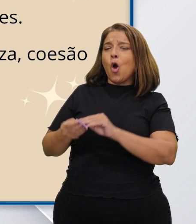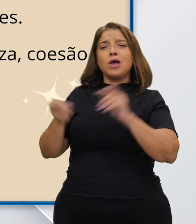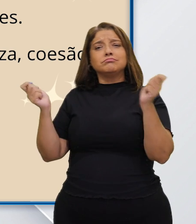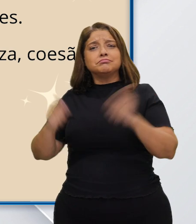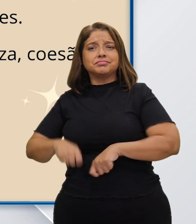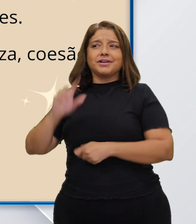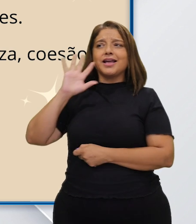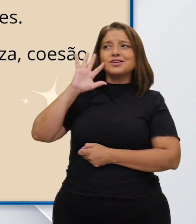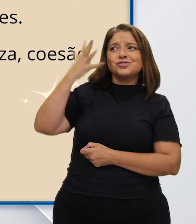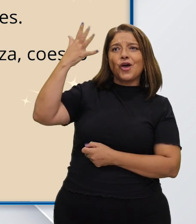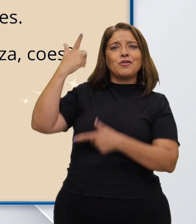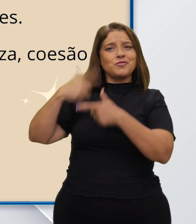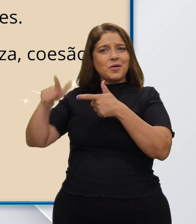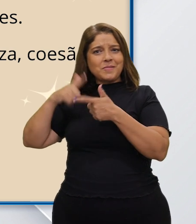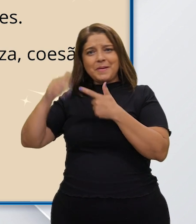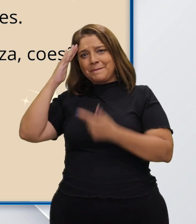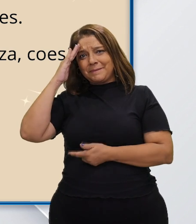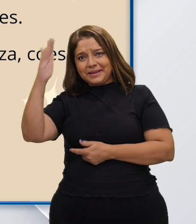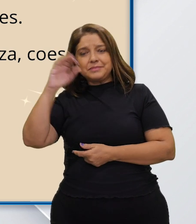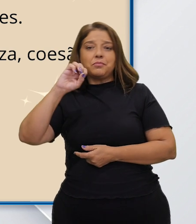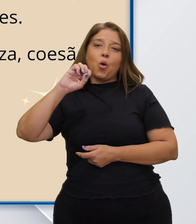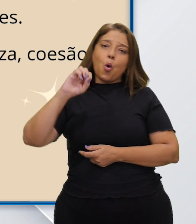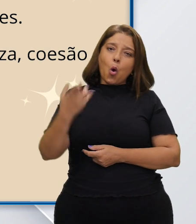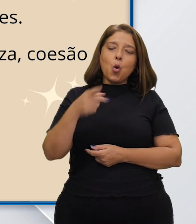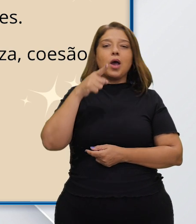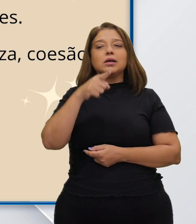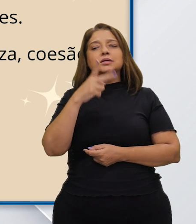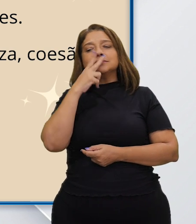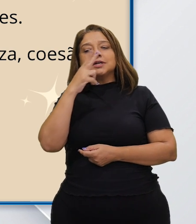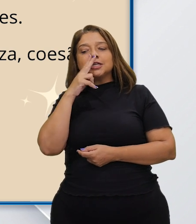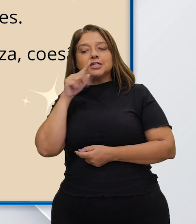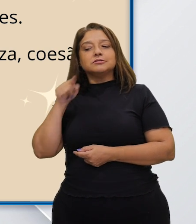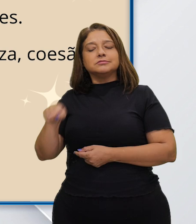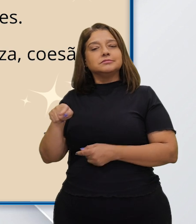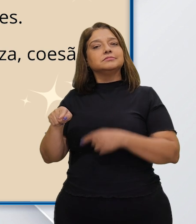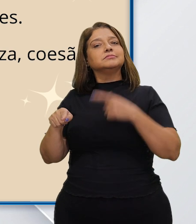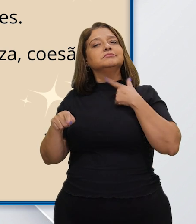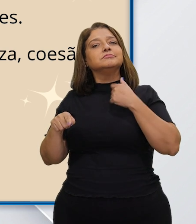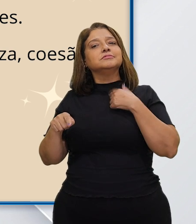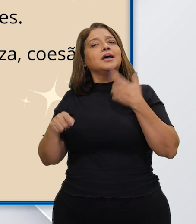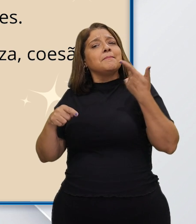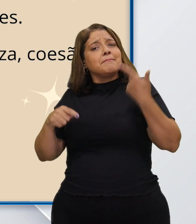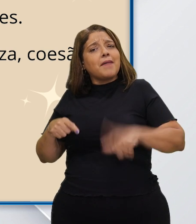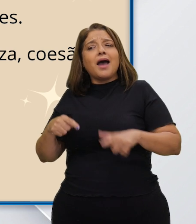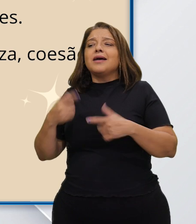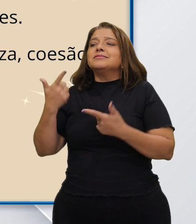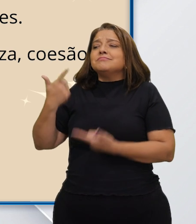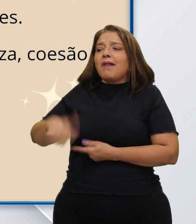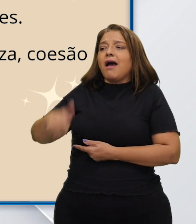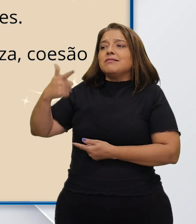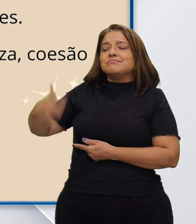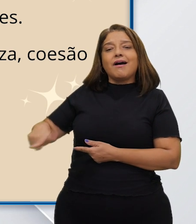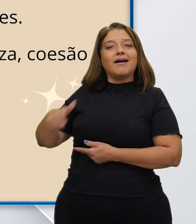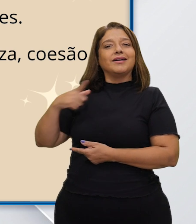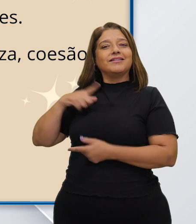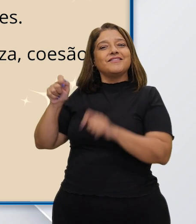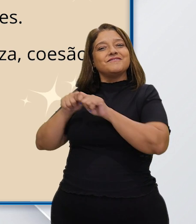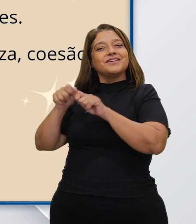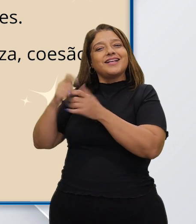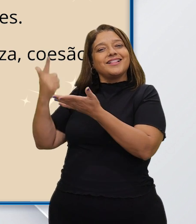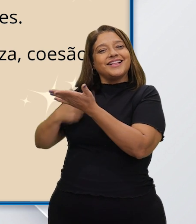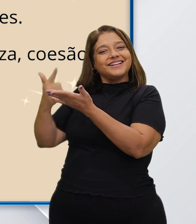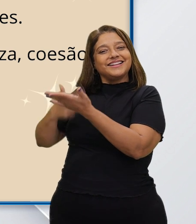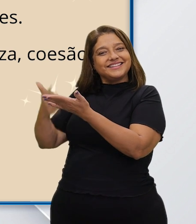conflito principal ou deixe uma impressão duradoura nos leitores.